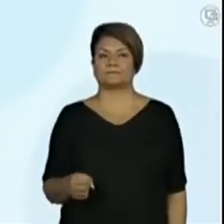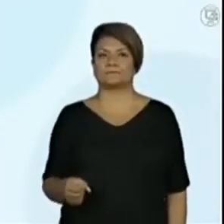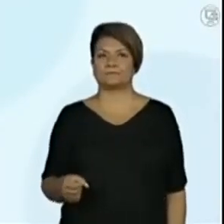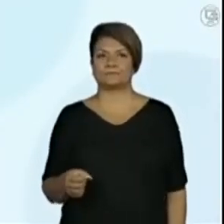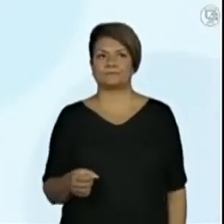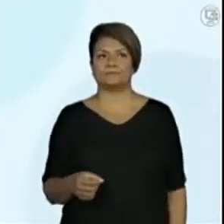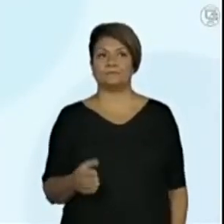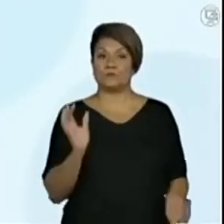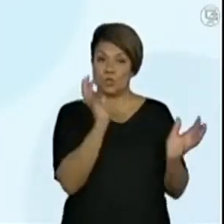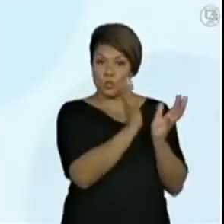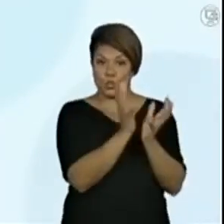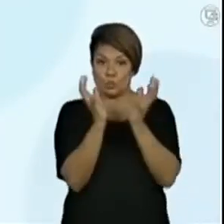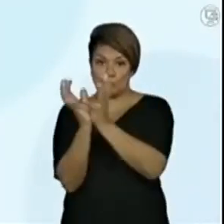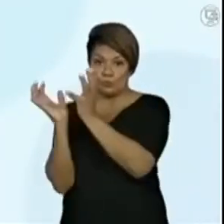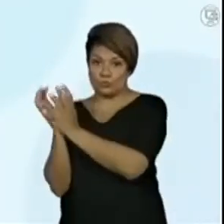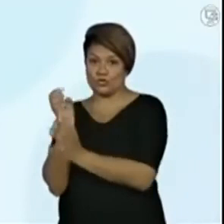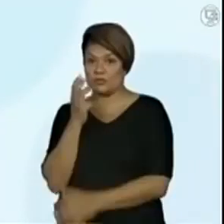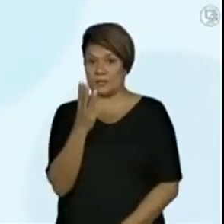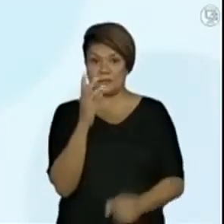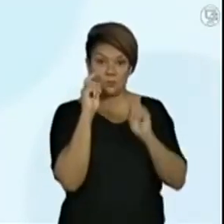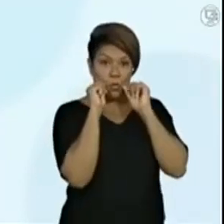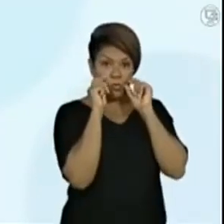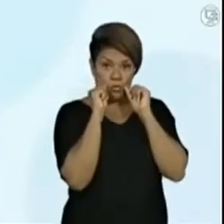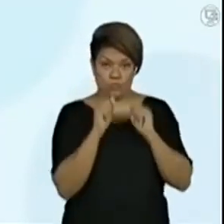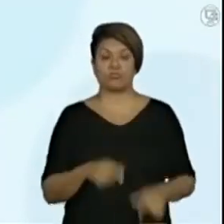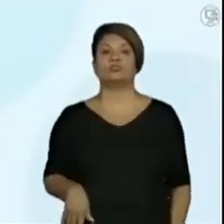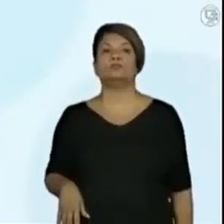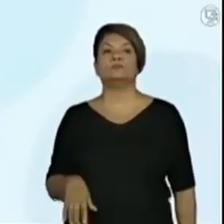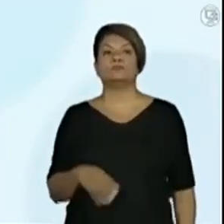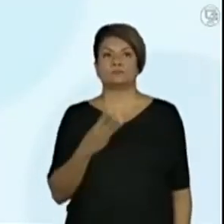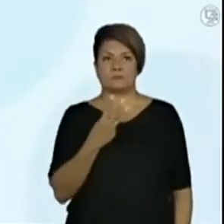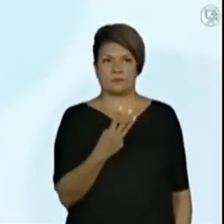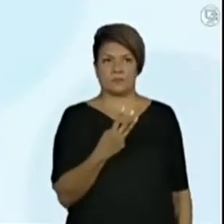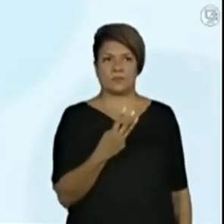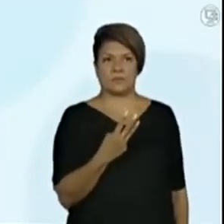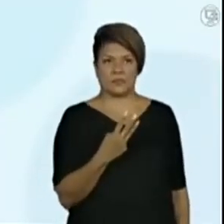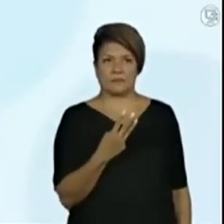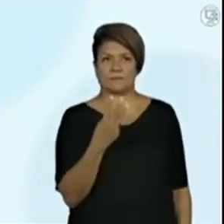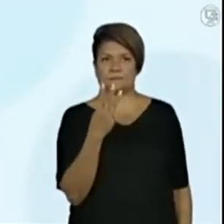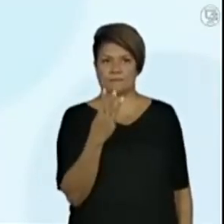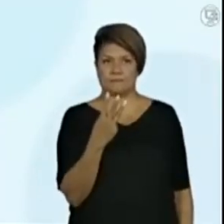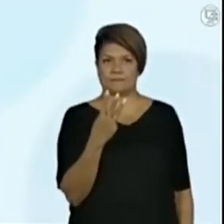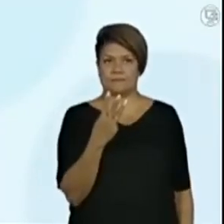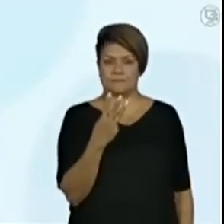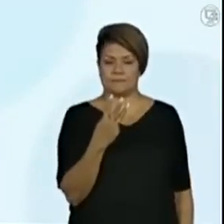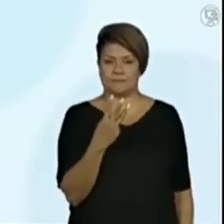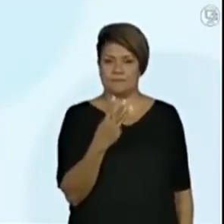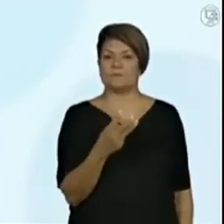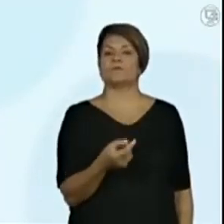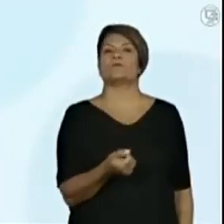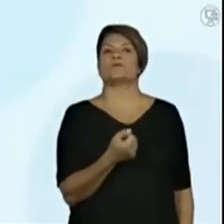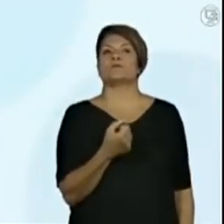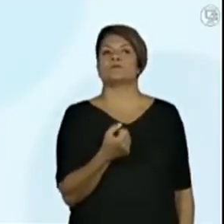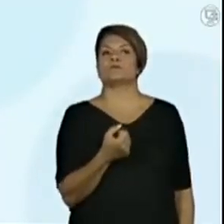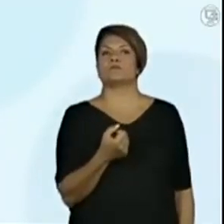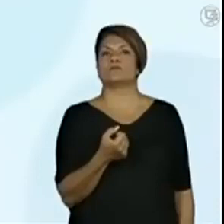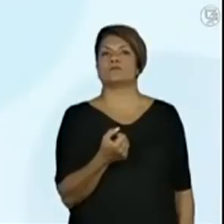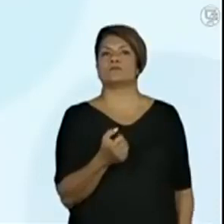Vamos formar grupo de 3 bombons, ó. 3, 1, 2, 3. 3 bombons.